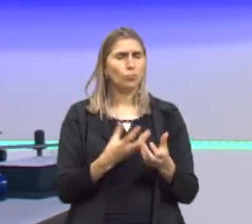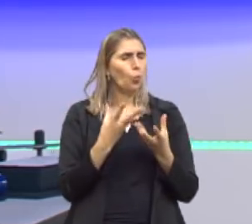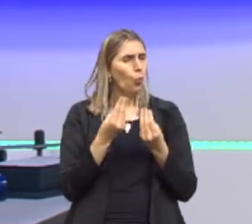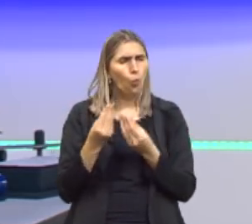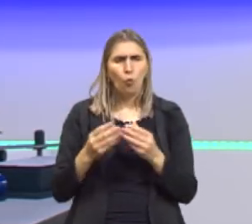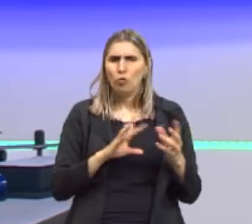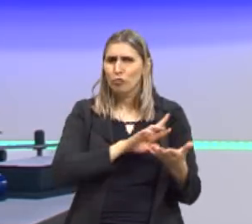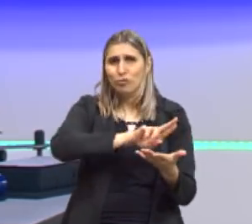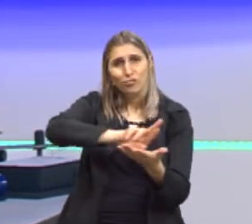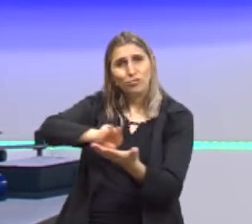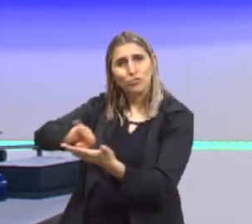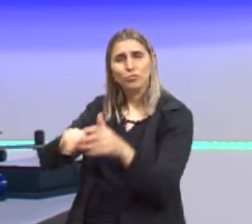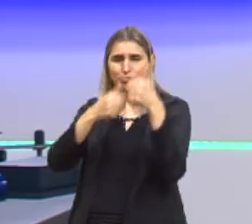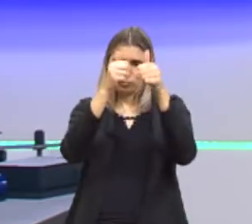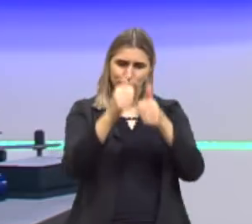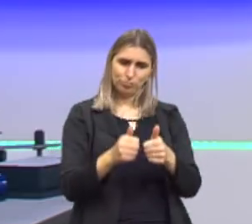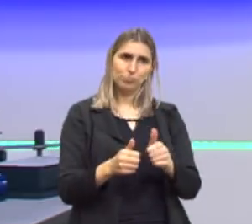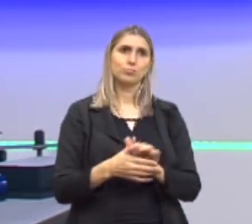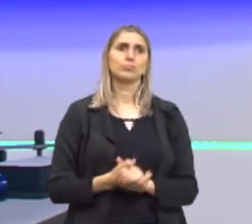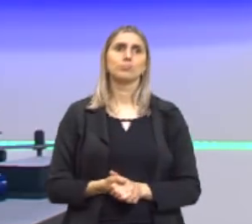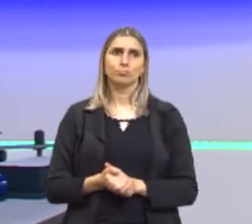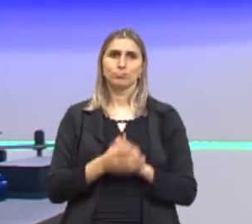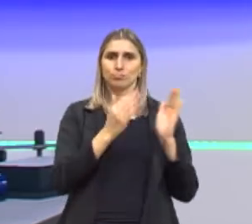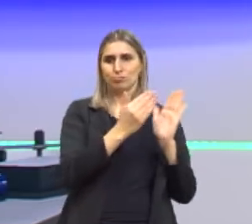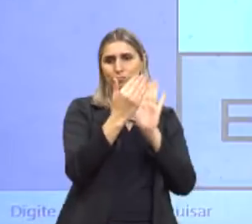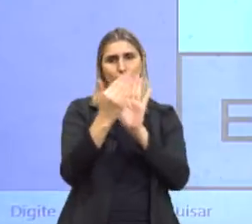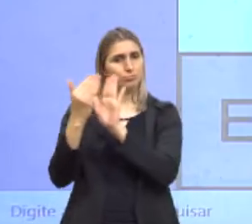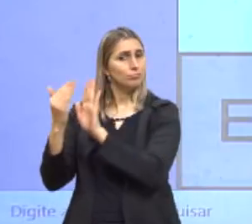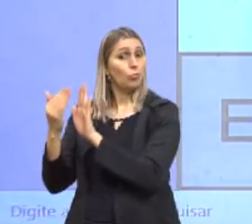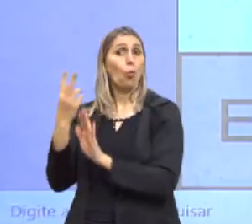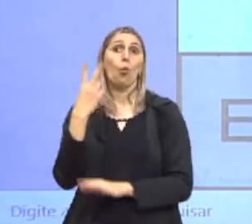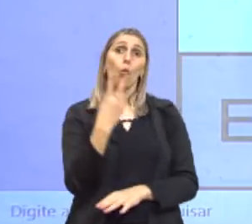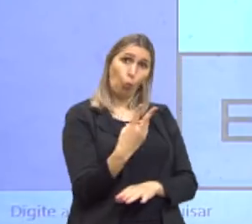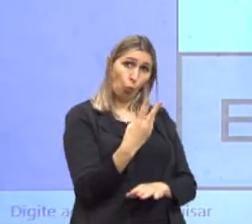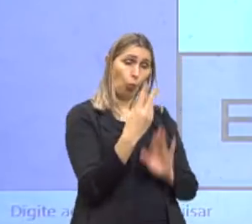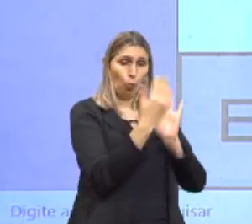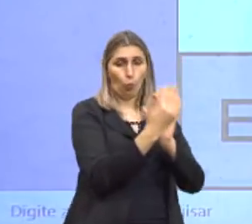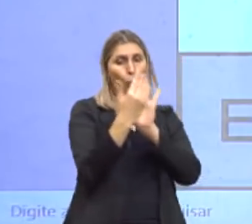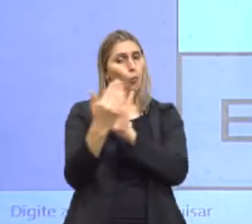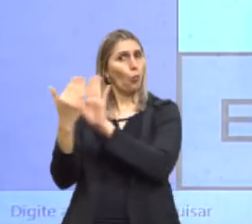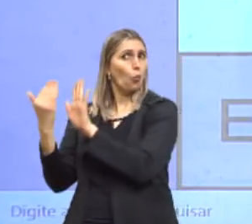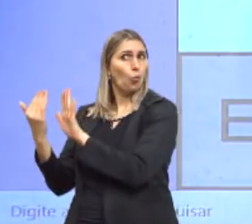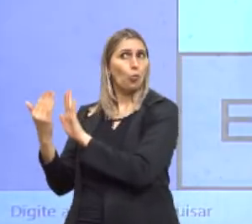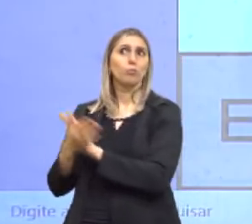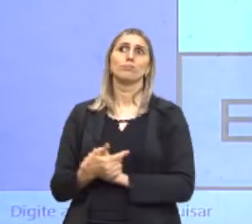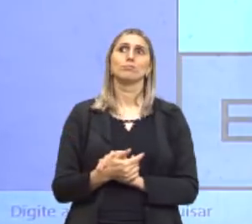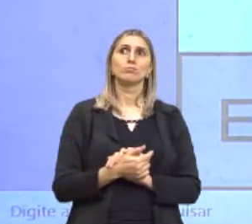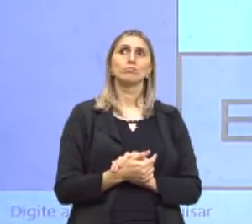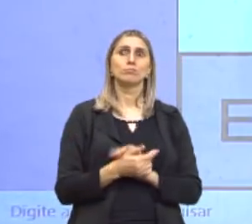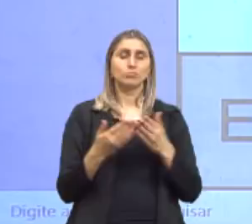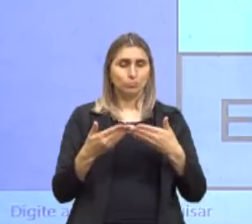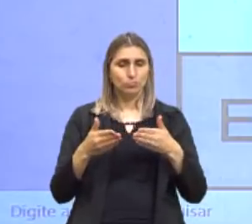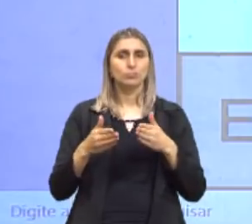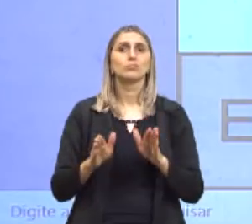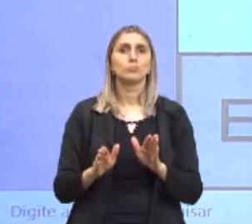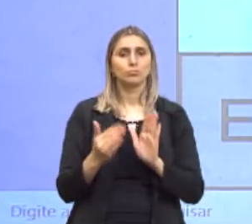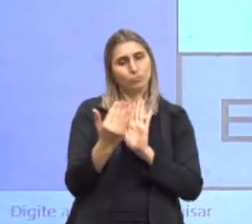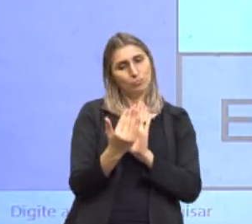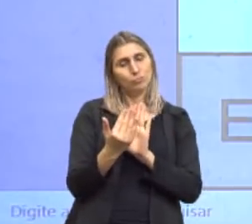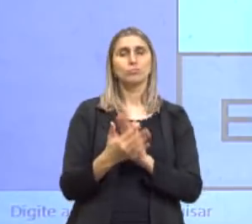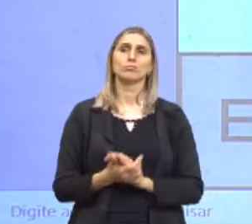posso formar várias imagens simplesmente com dois espelhos, né, um ângulo de abertura entre